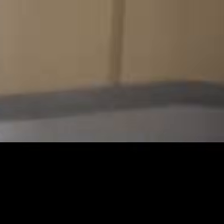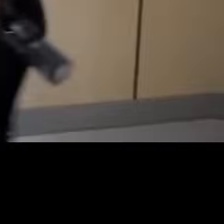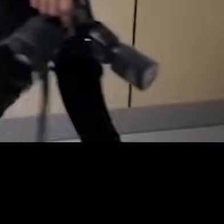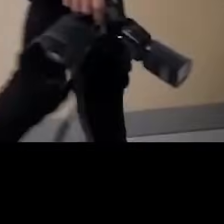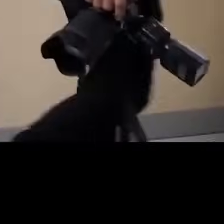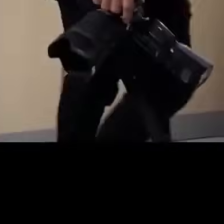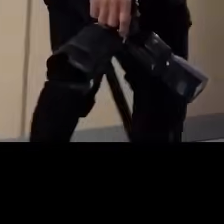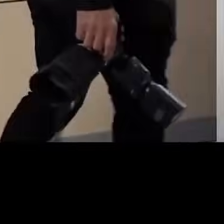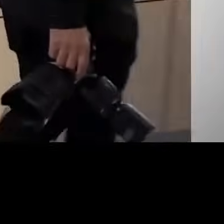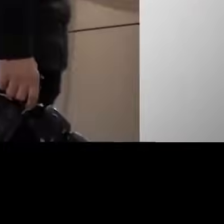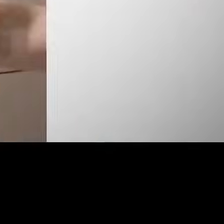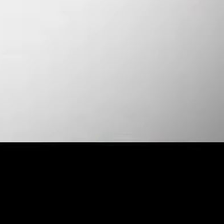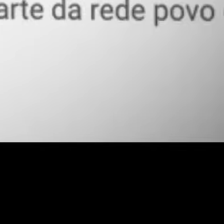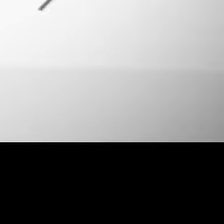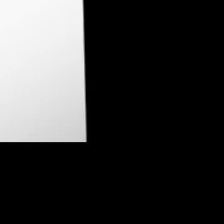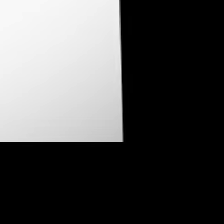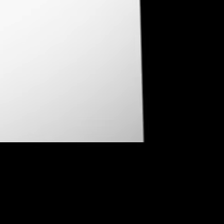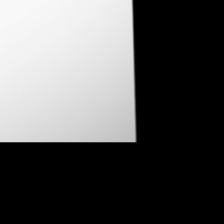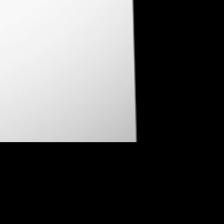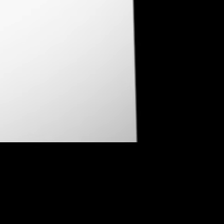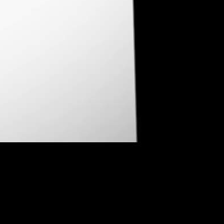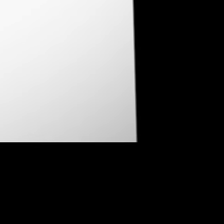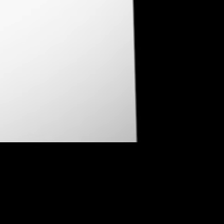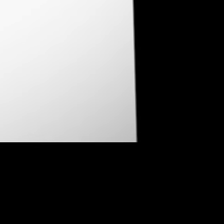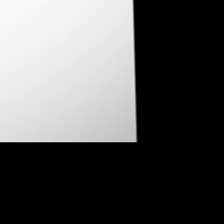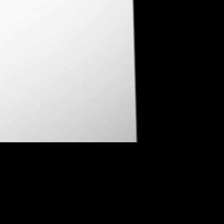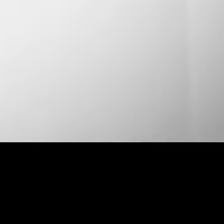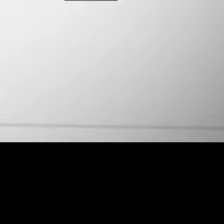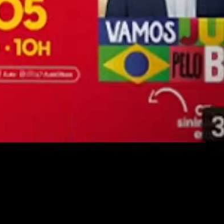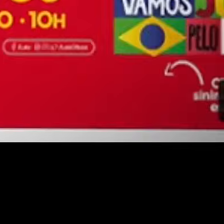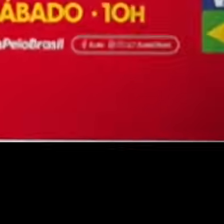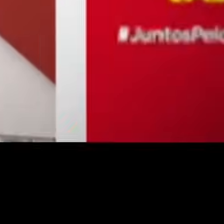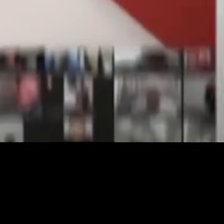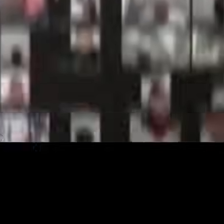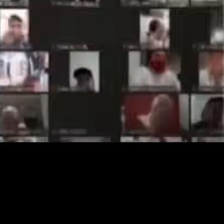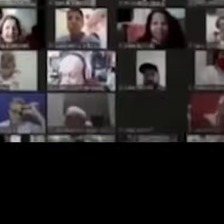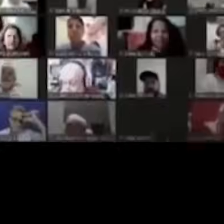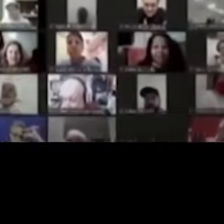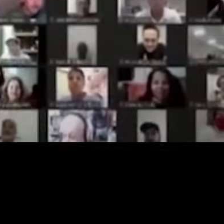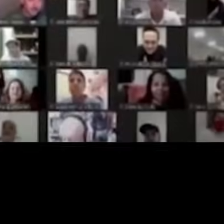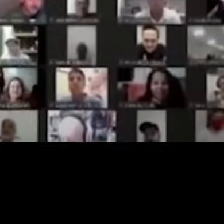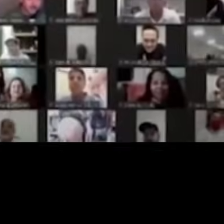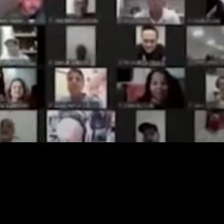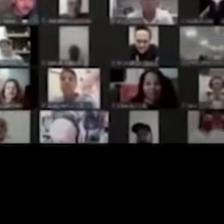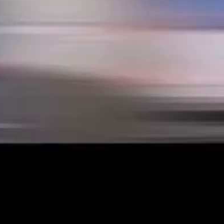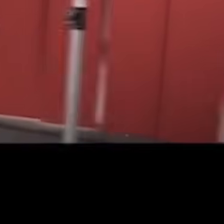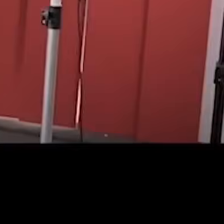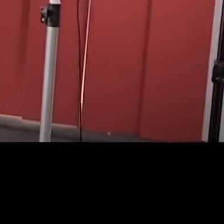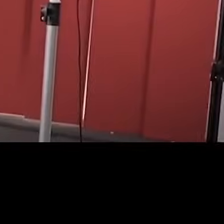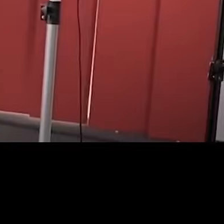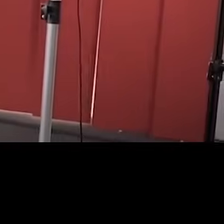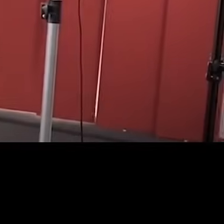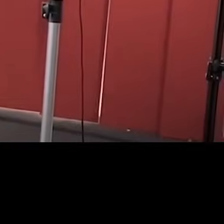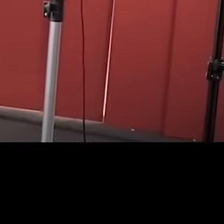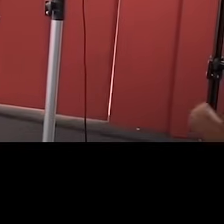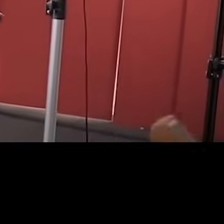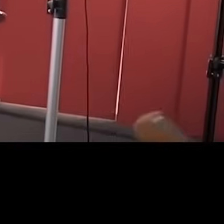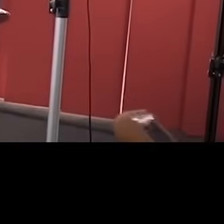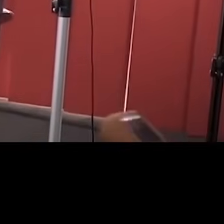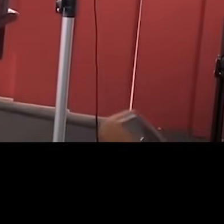gente. Para quem ainda não é, muito prazer. Fazemos parte da Rede Povo de Comunicação do PT.